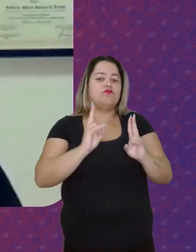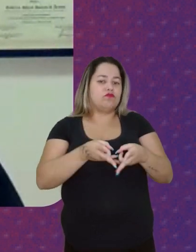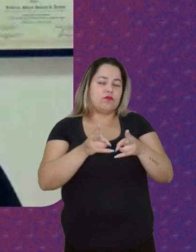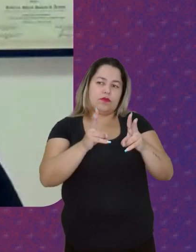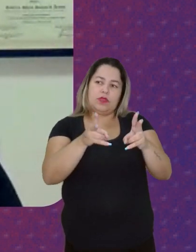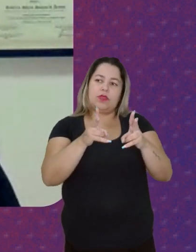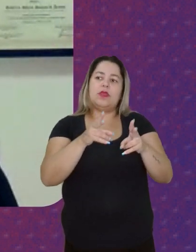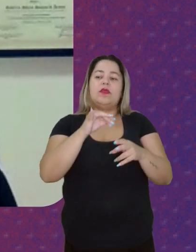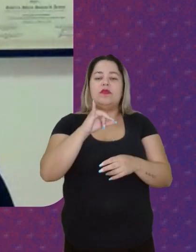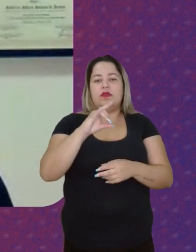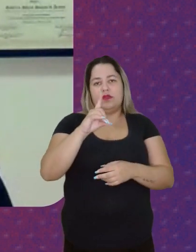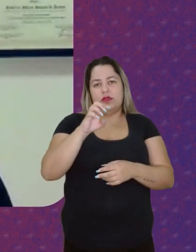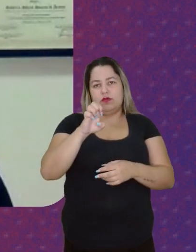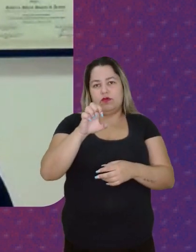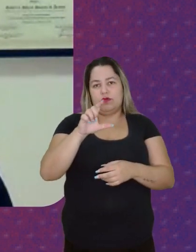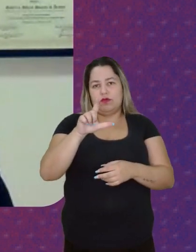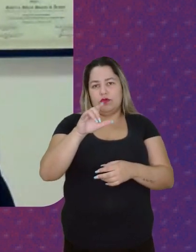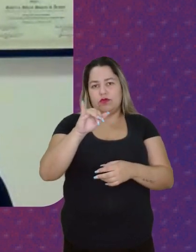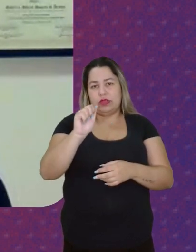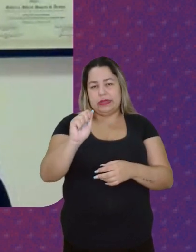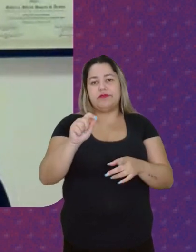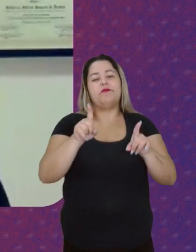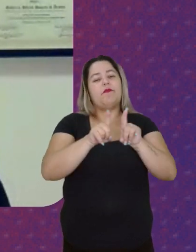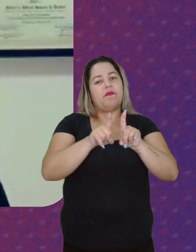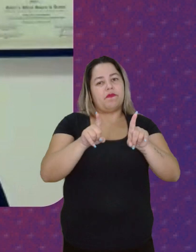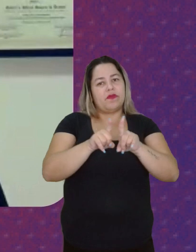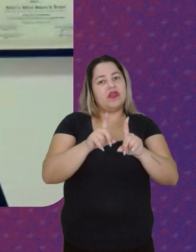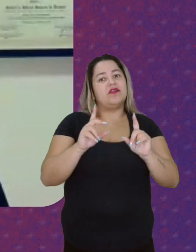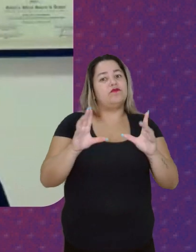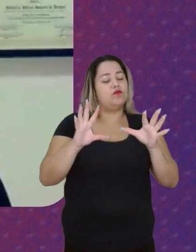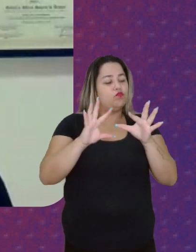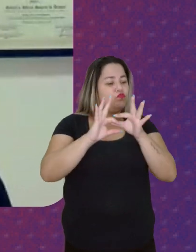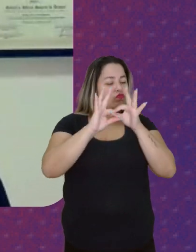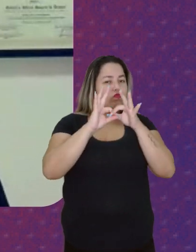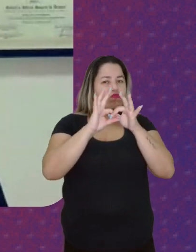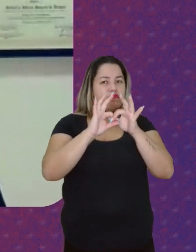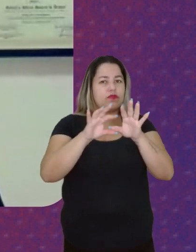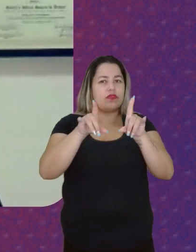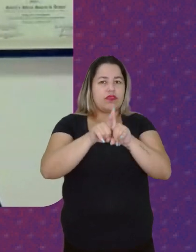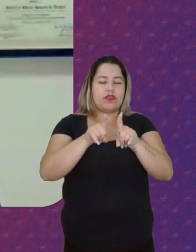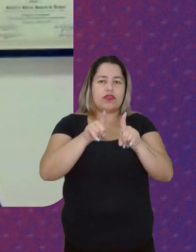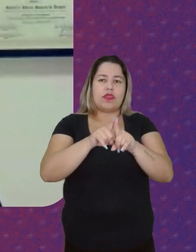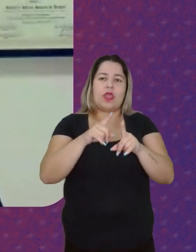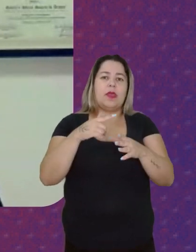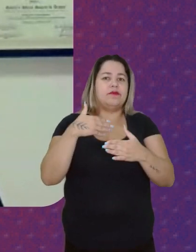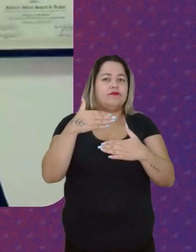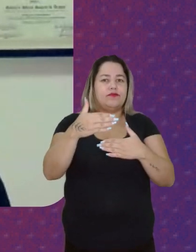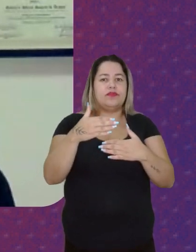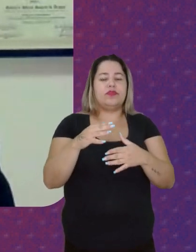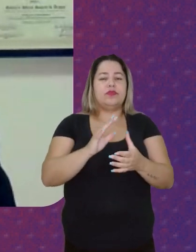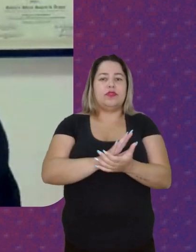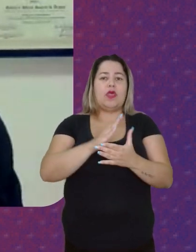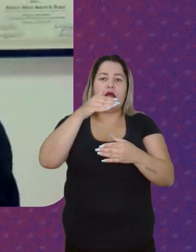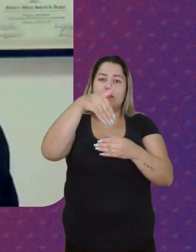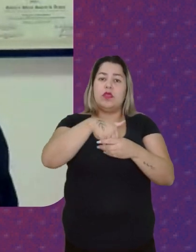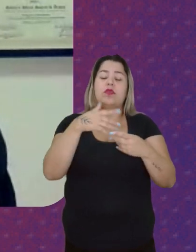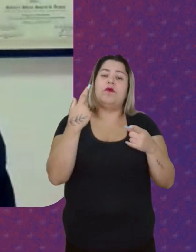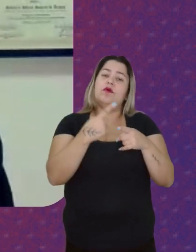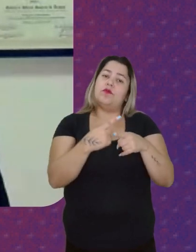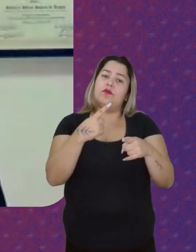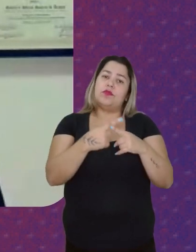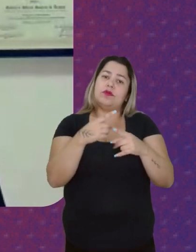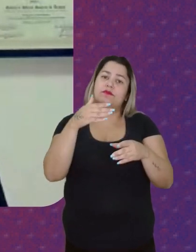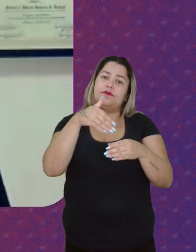essa ideologia, e deverão estar unidos também no período posterior às eleições, né? Então, por quê? Porque as